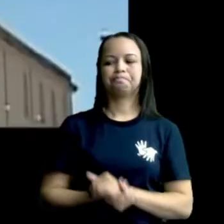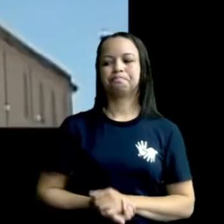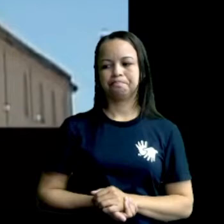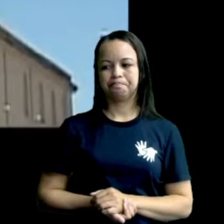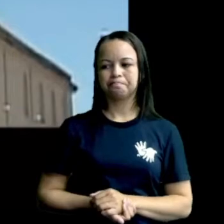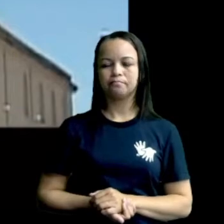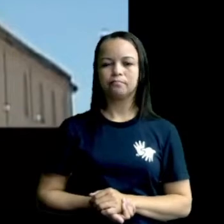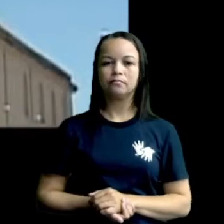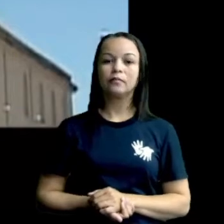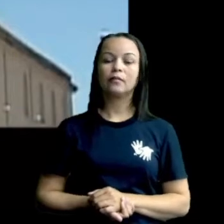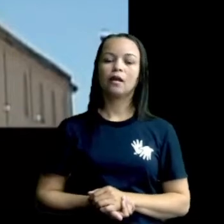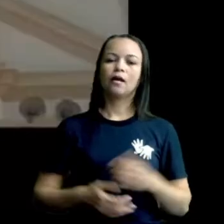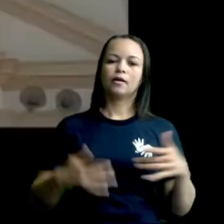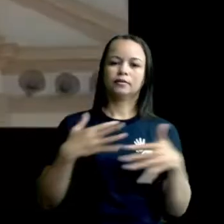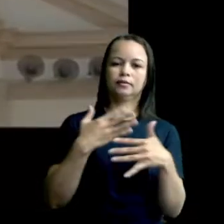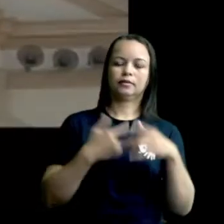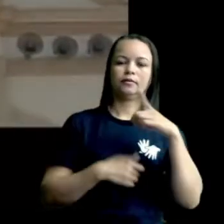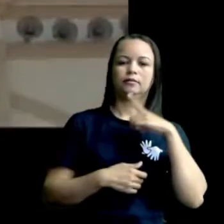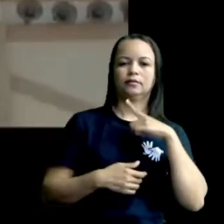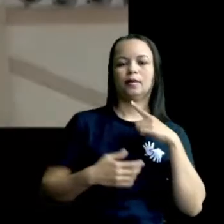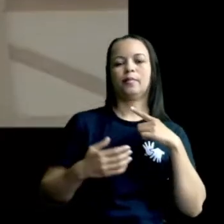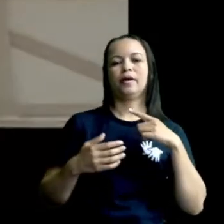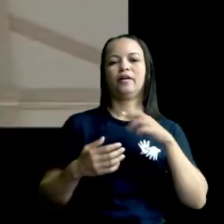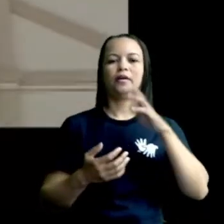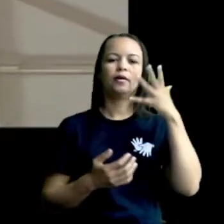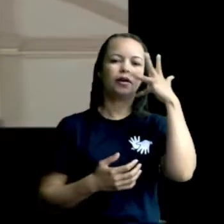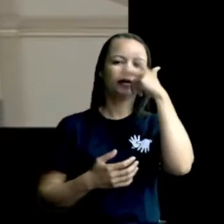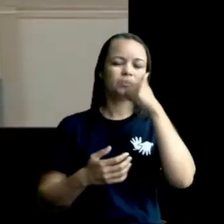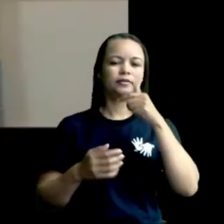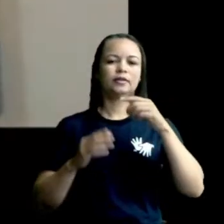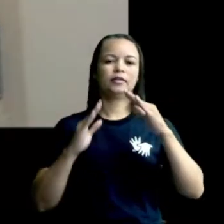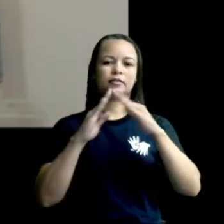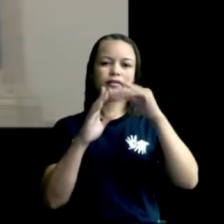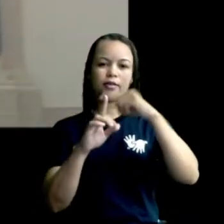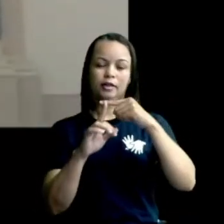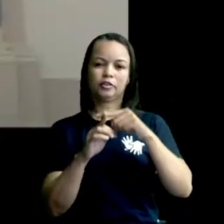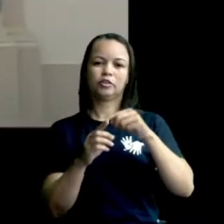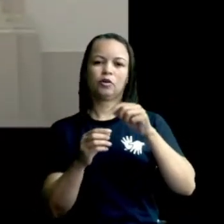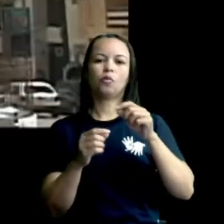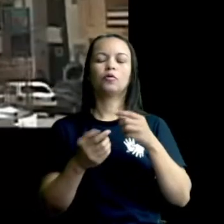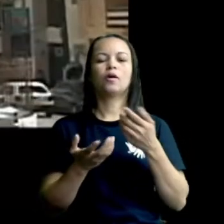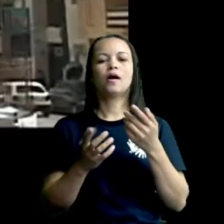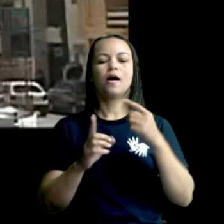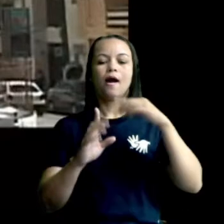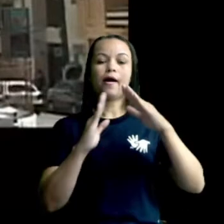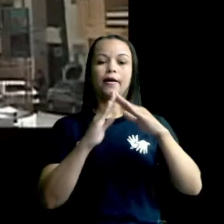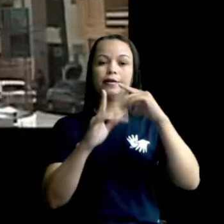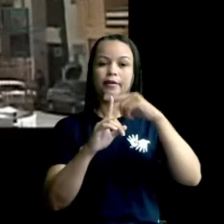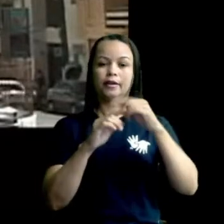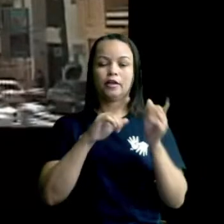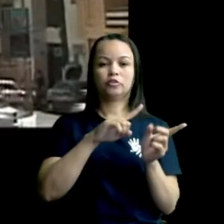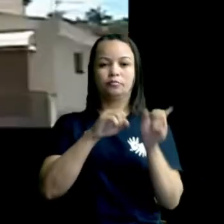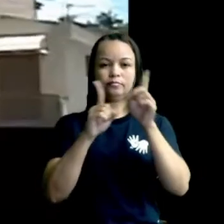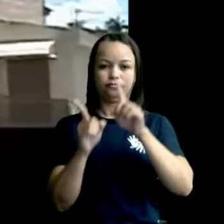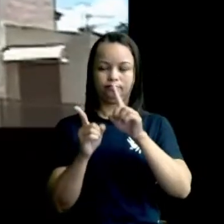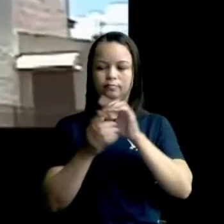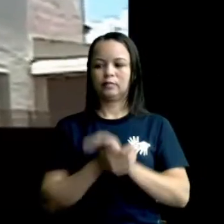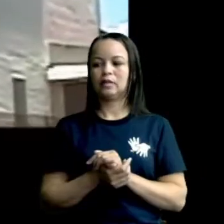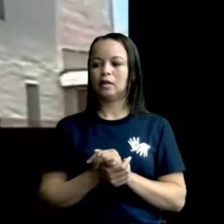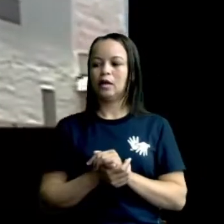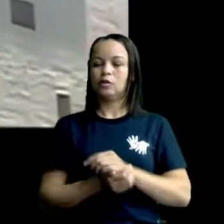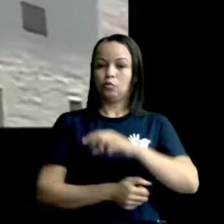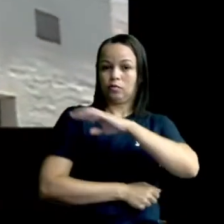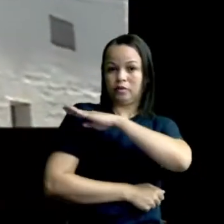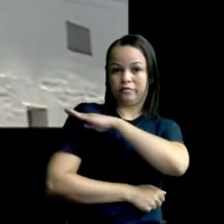A cidade também possui belíssimas igrejas, como a da Matriz de Santo Antão, a de Nossa Senhora do